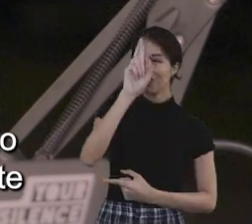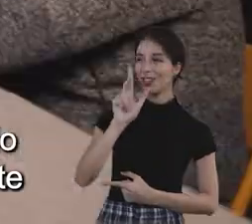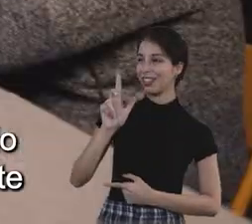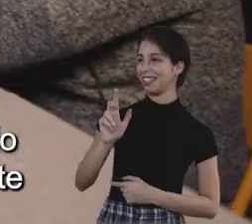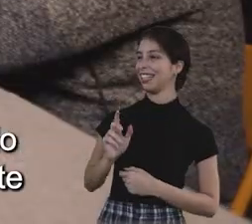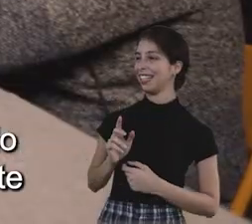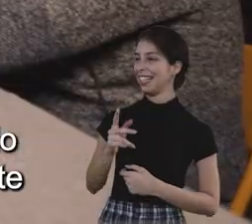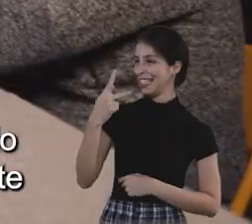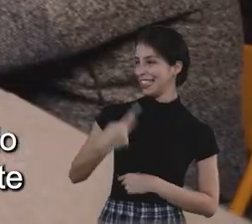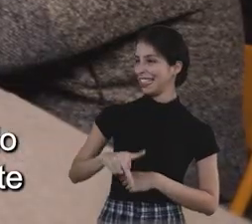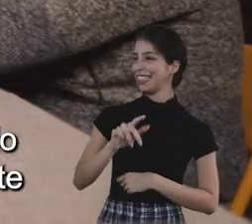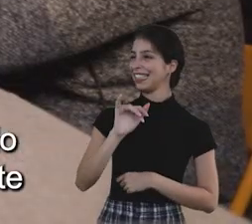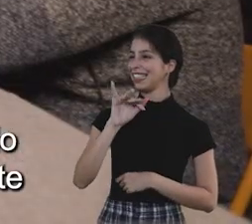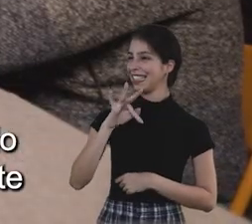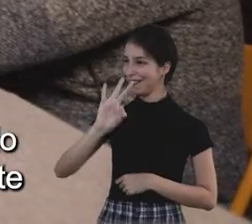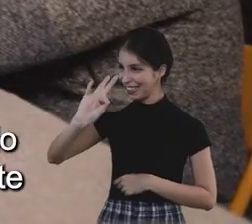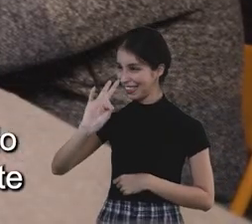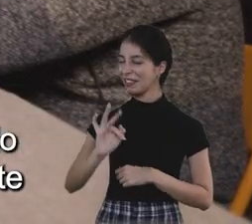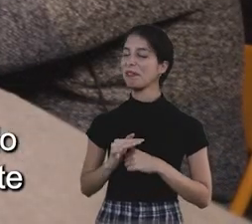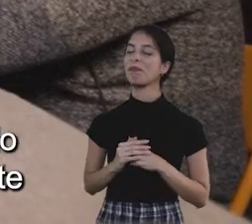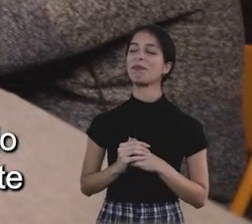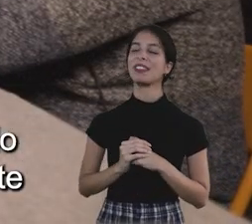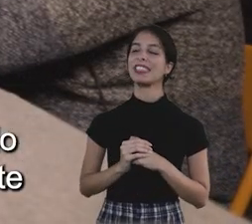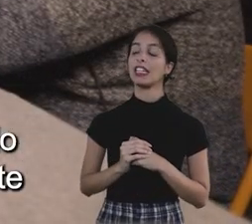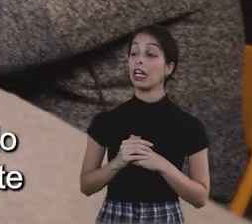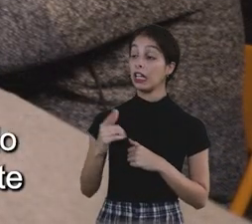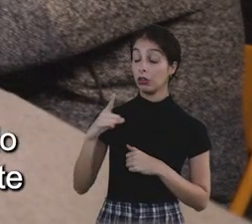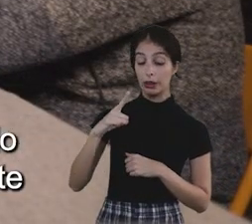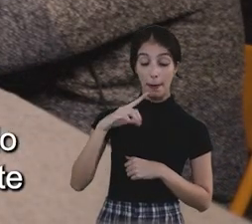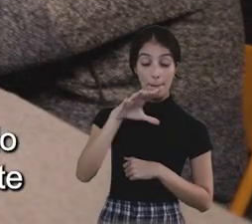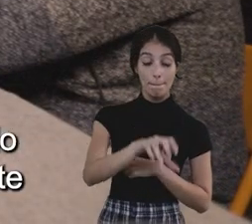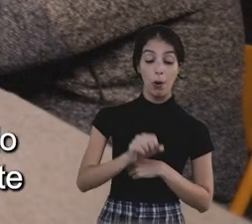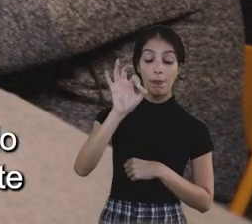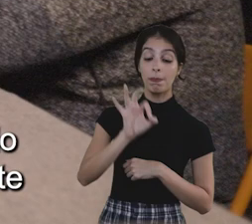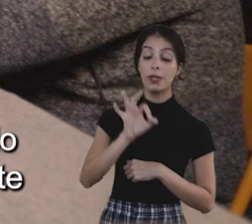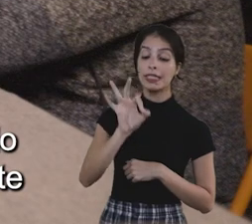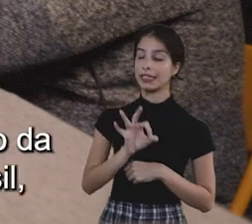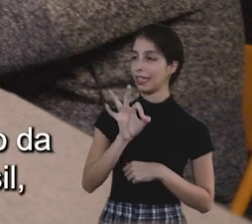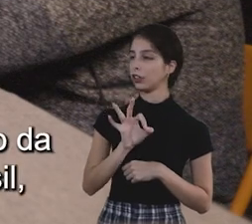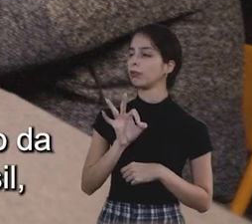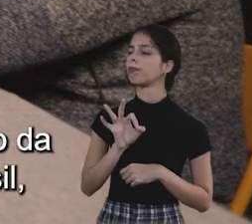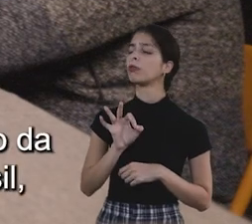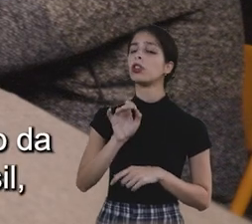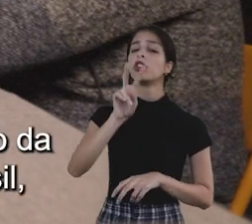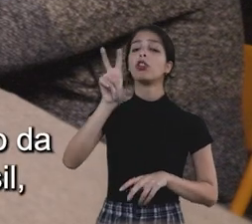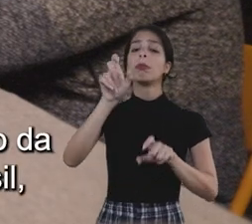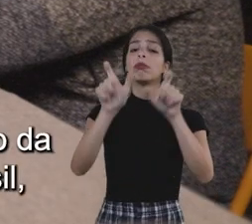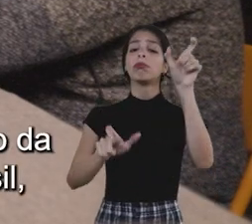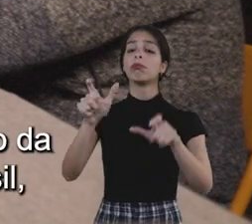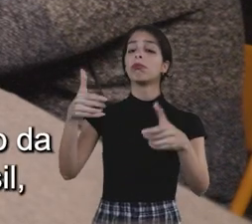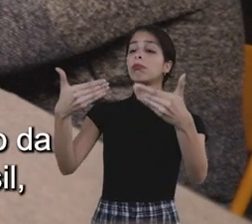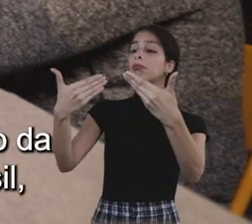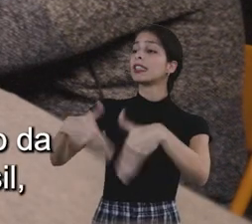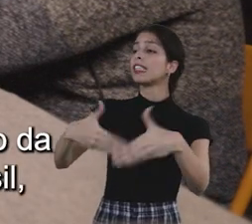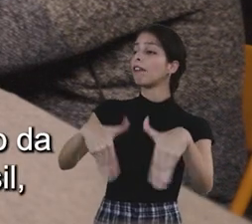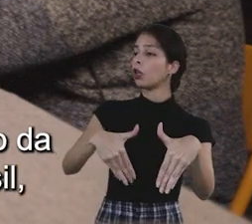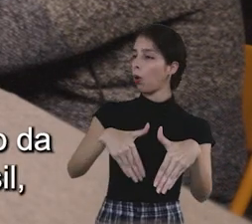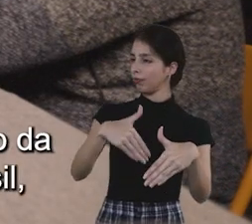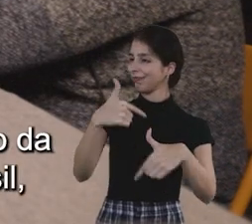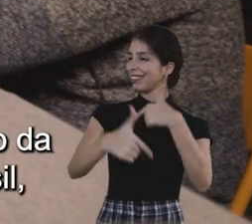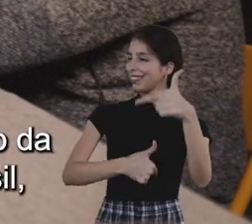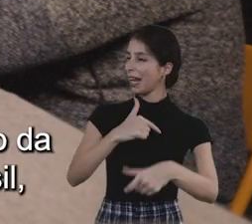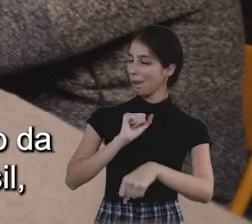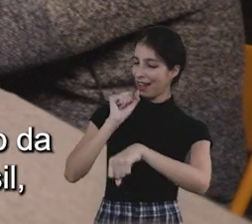dos ifs do Espírito Santo e aí e um dado muito interessante que eu encontrei é